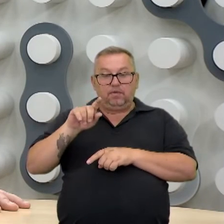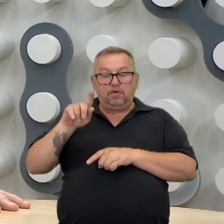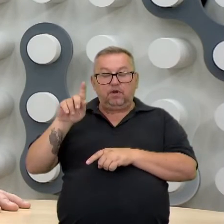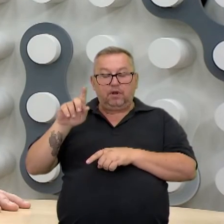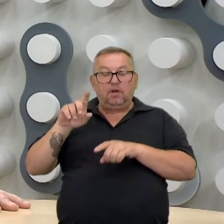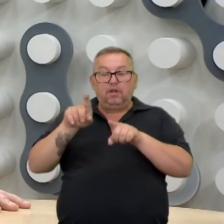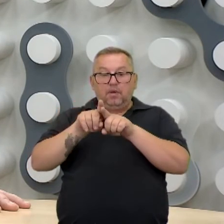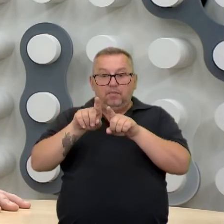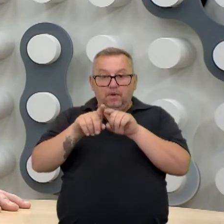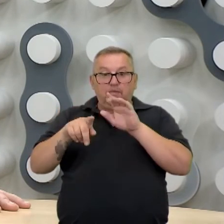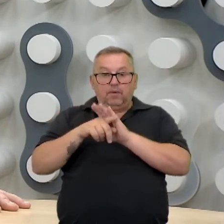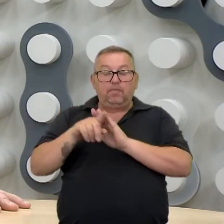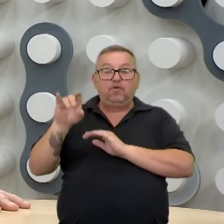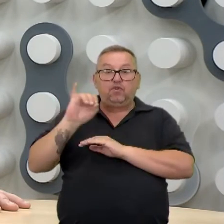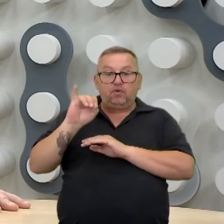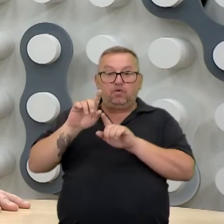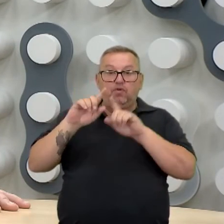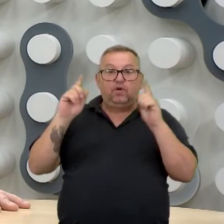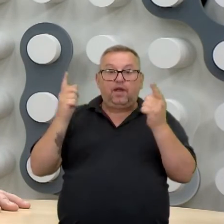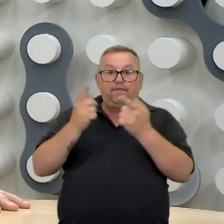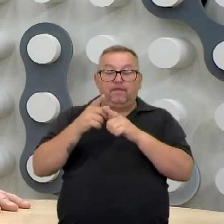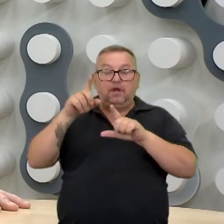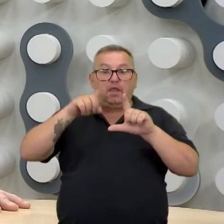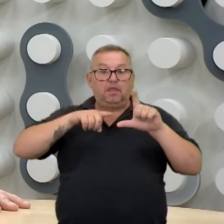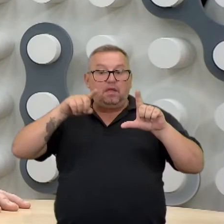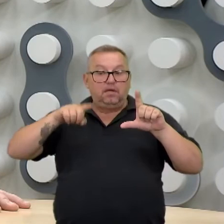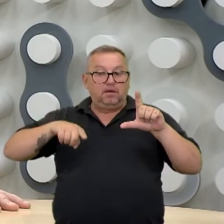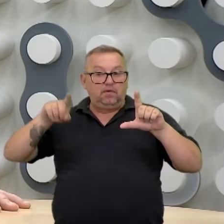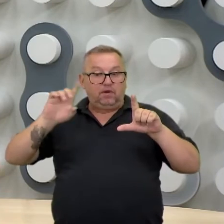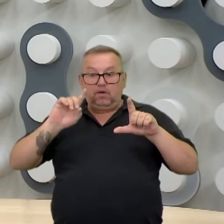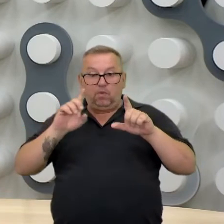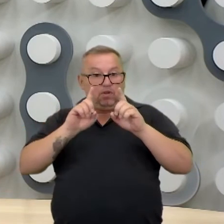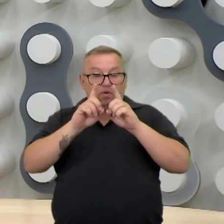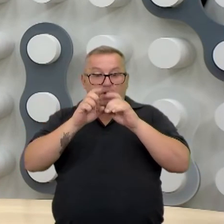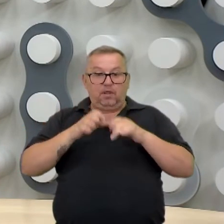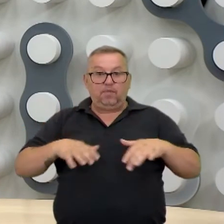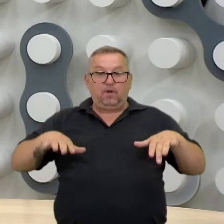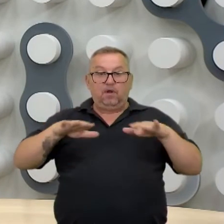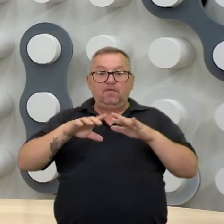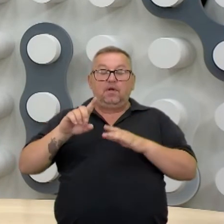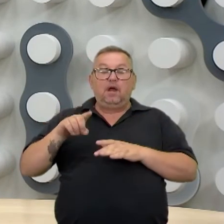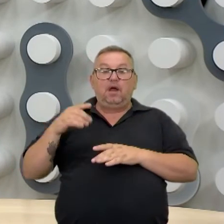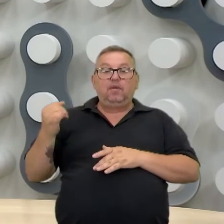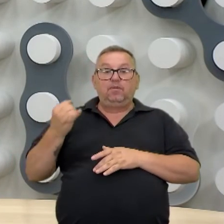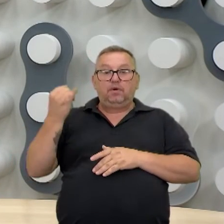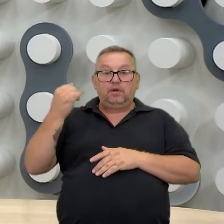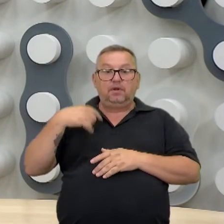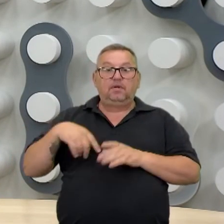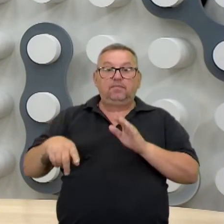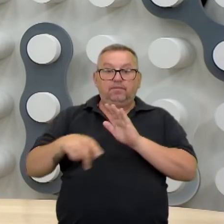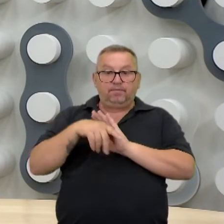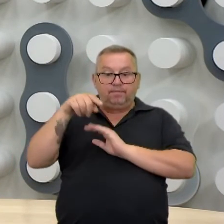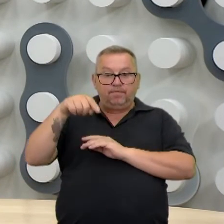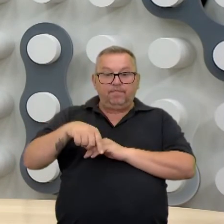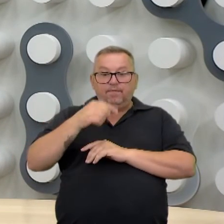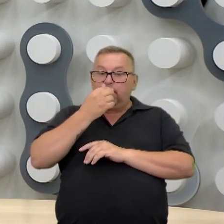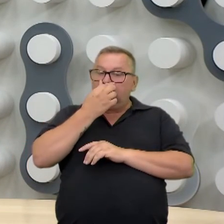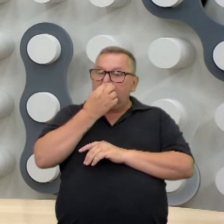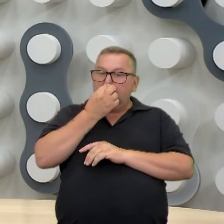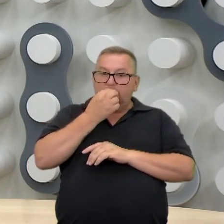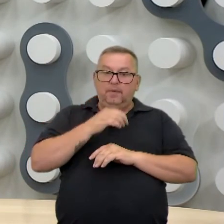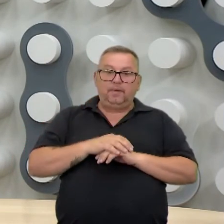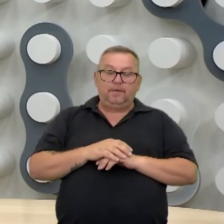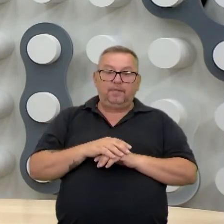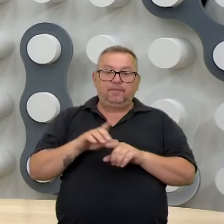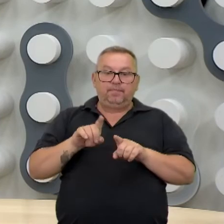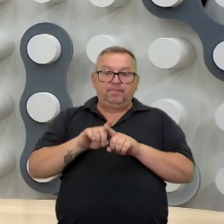e Estatística. Então não é só a questão demográfica, olha como a importância desse instituto aqui que nós temos aqui, né,